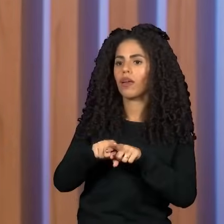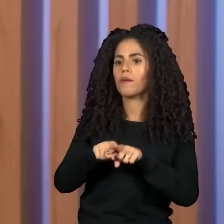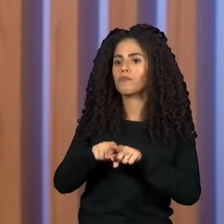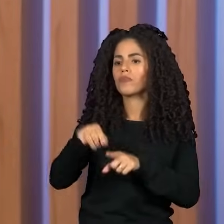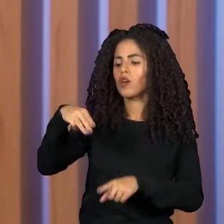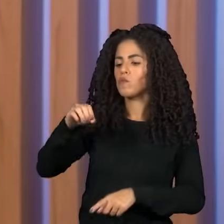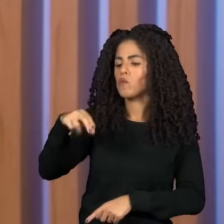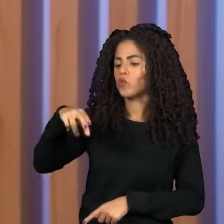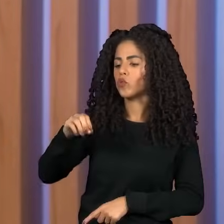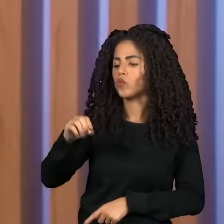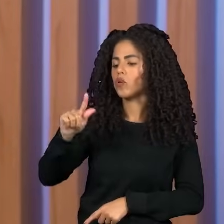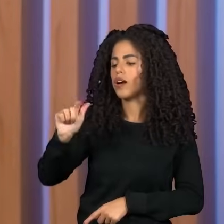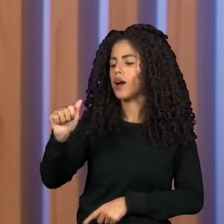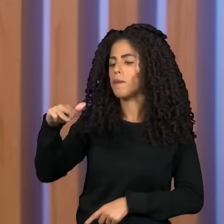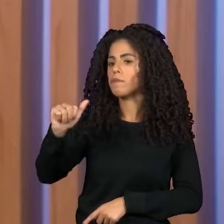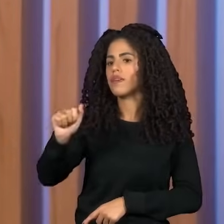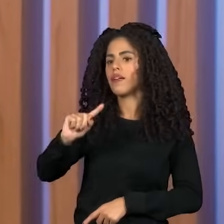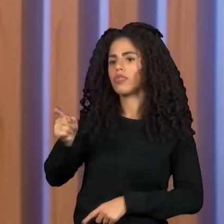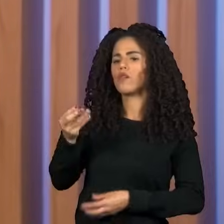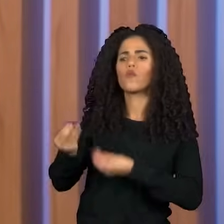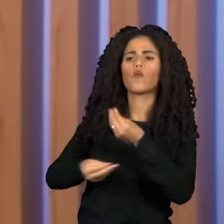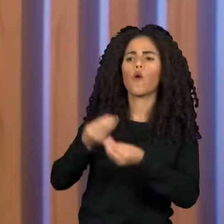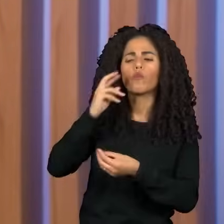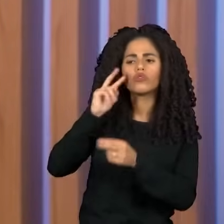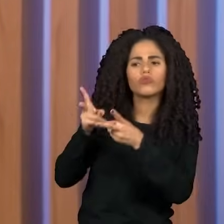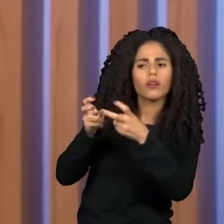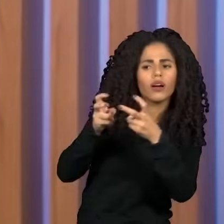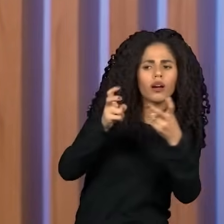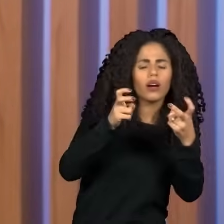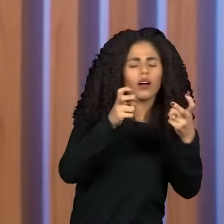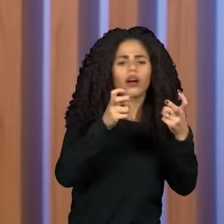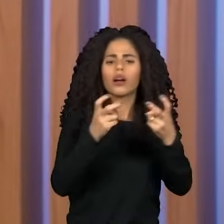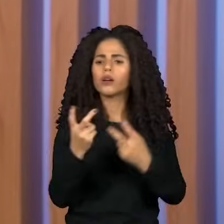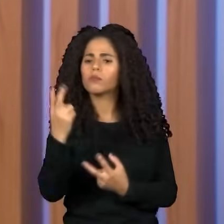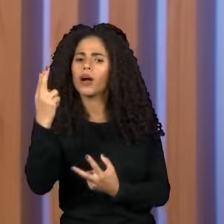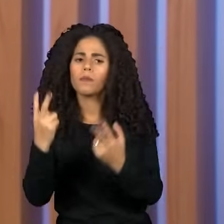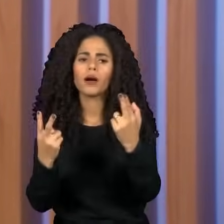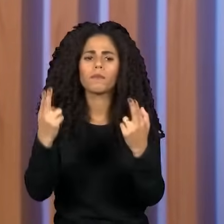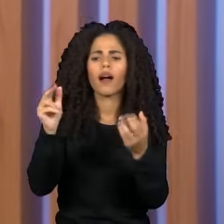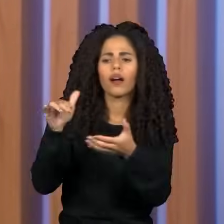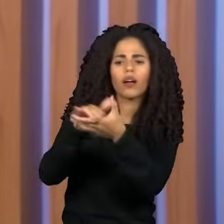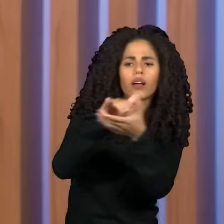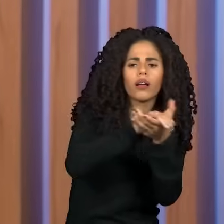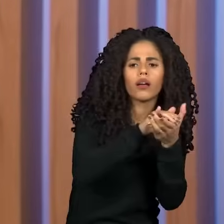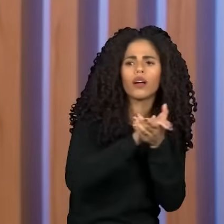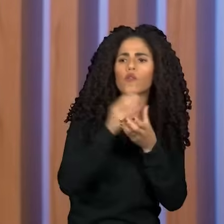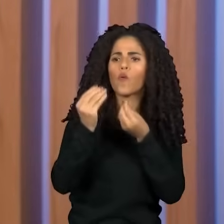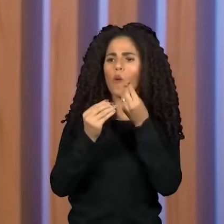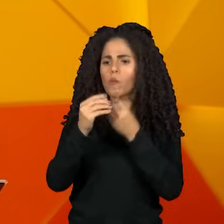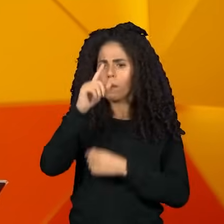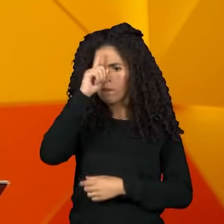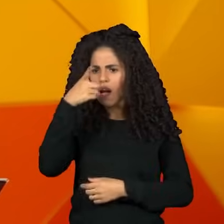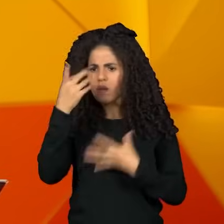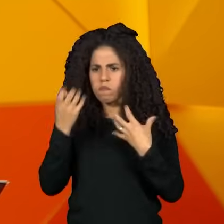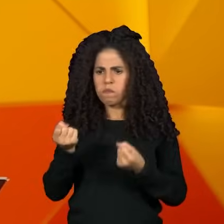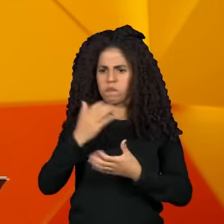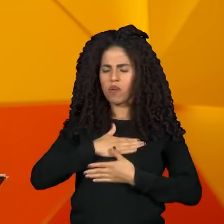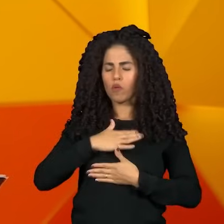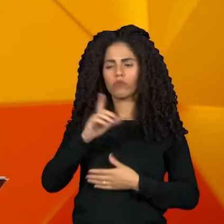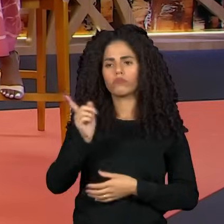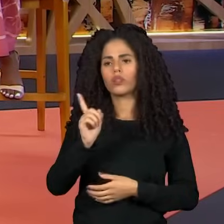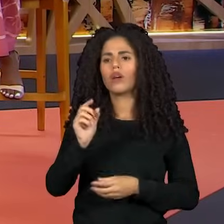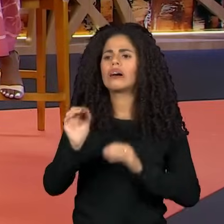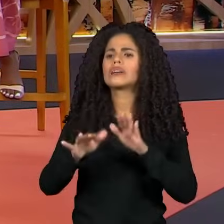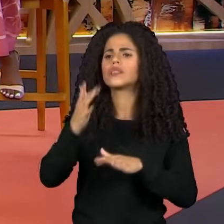um processo que vai fazer a gente olhar para os relacionamentos para tirar deles esse componente de dominação, de posse. Aí, às vezes, a